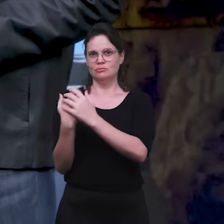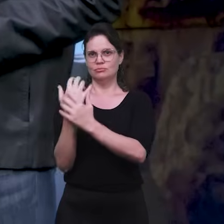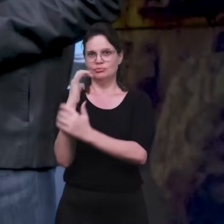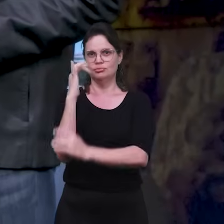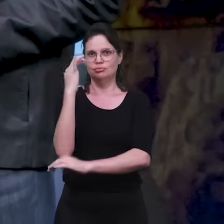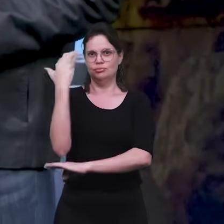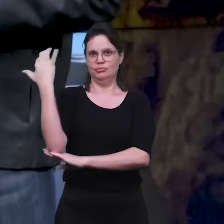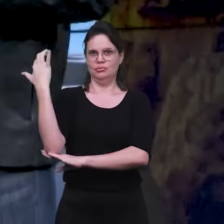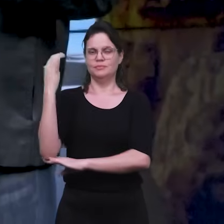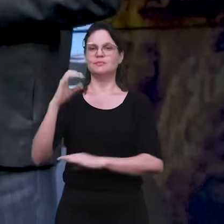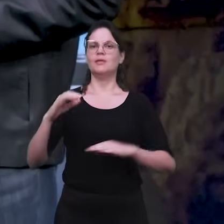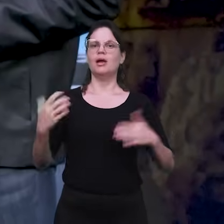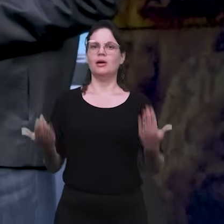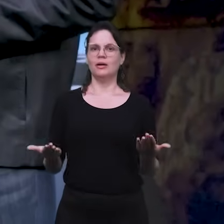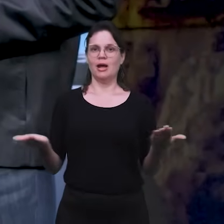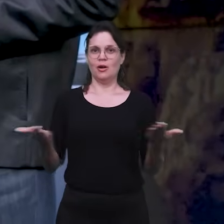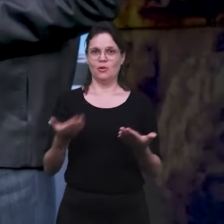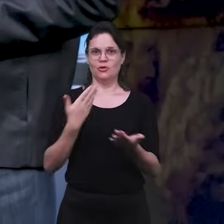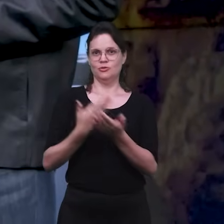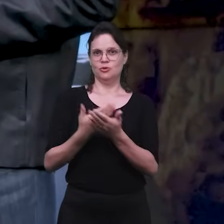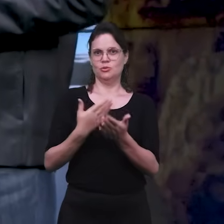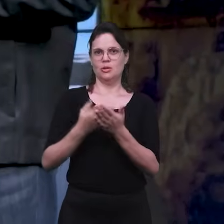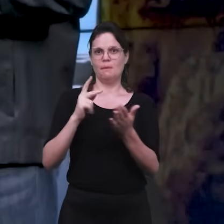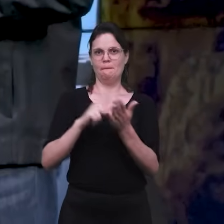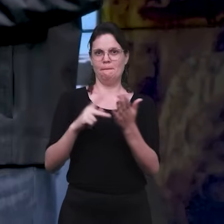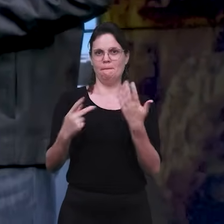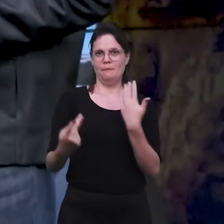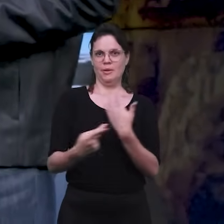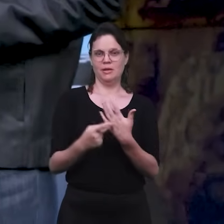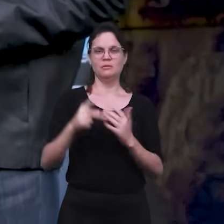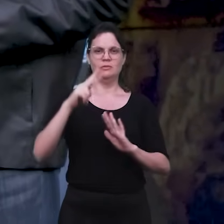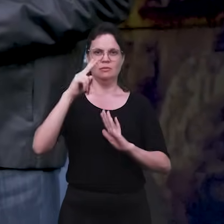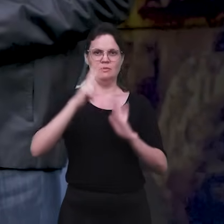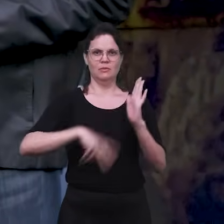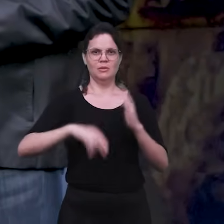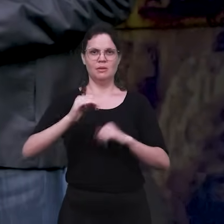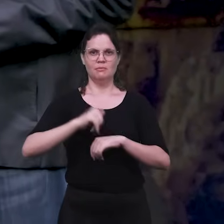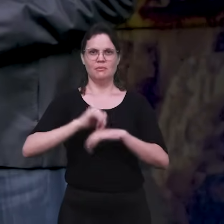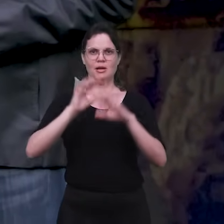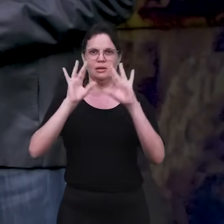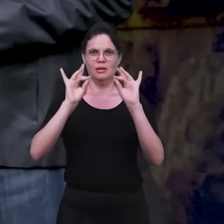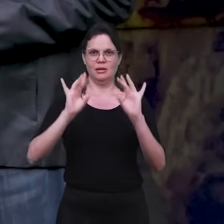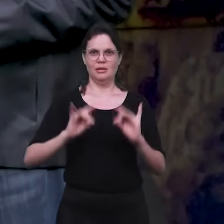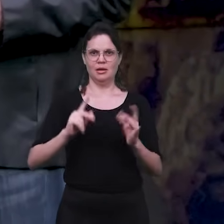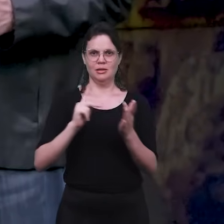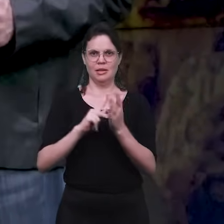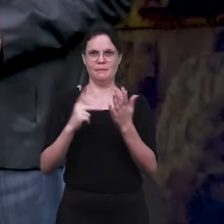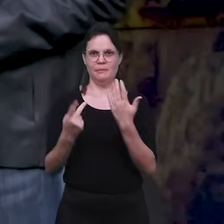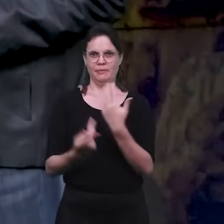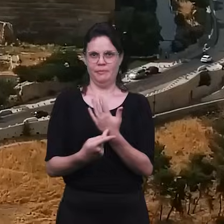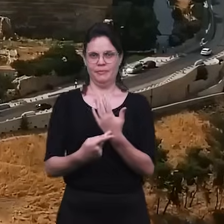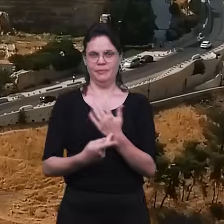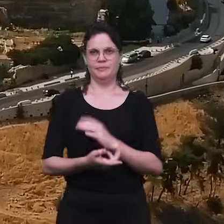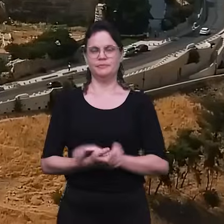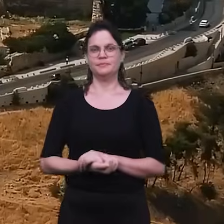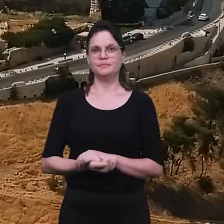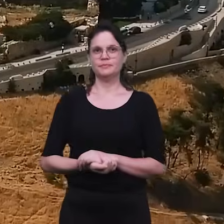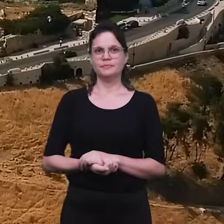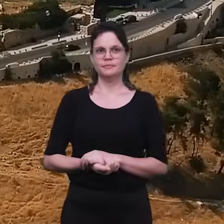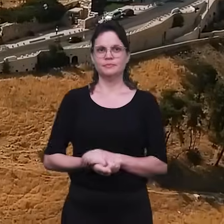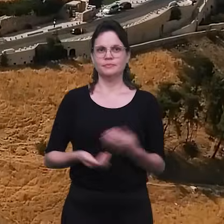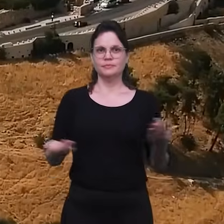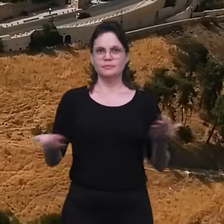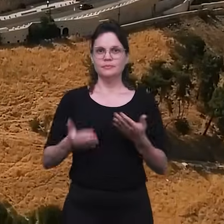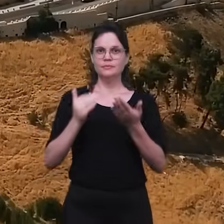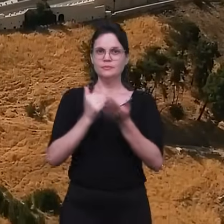parábola da figueira. A figueira brotou. Vamos ver mais detalhes dessa parábola, mais fatos. Agora,